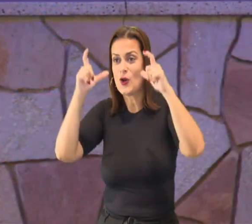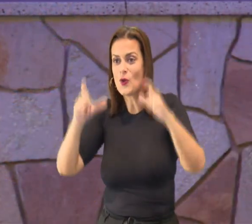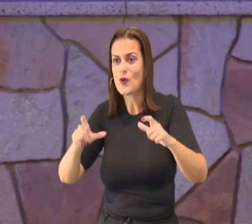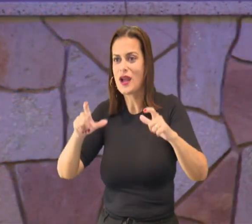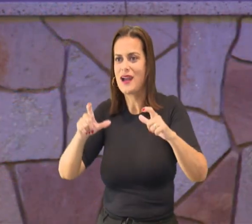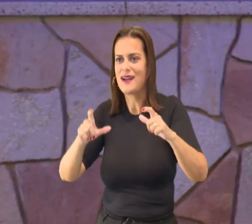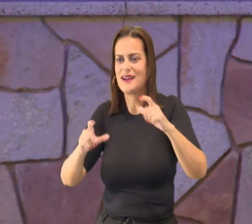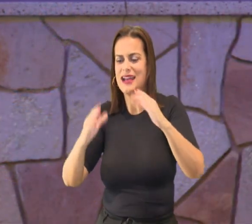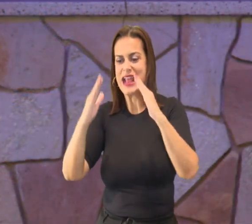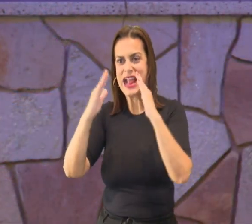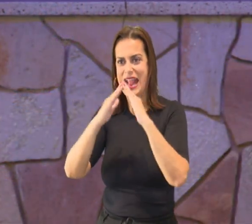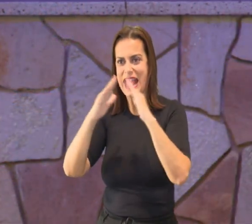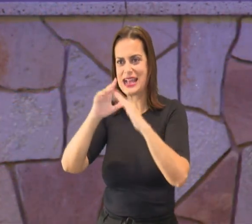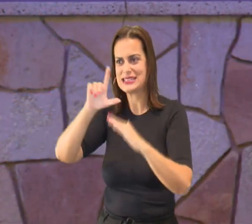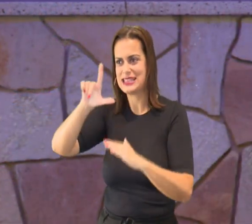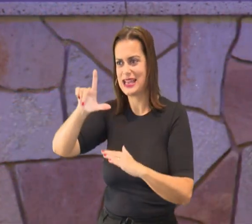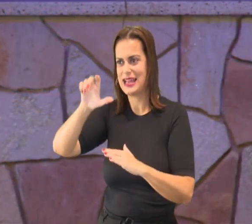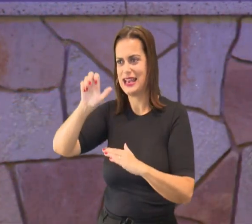Levi nasce